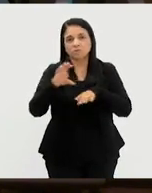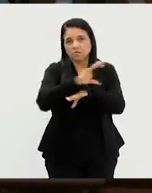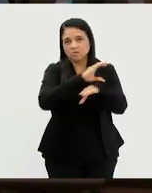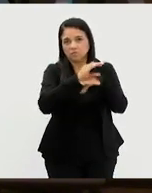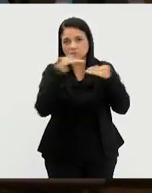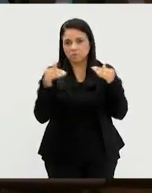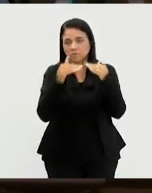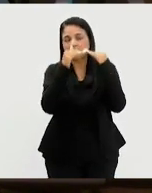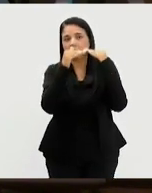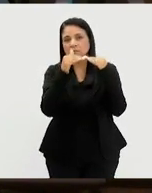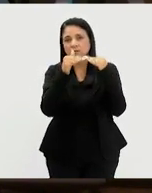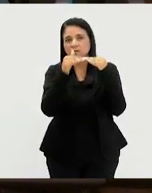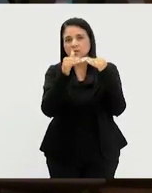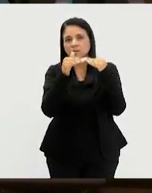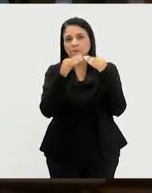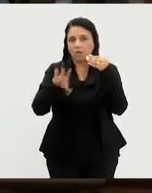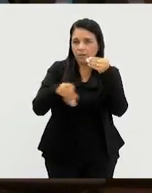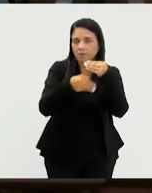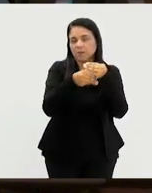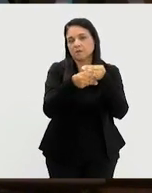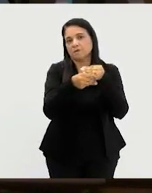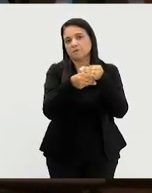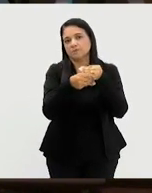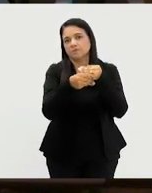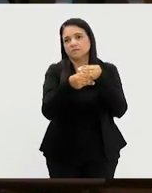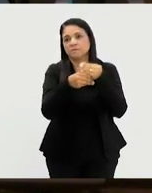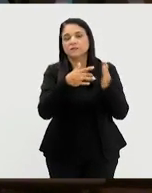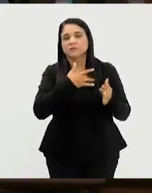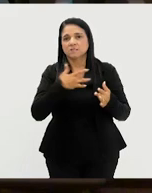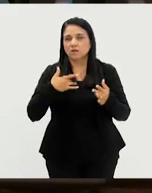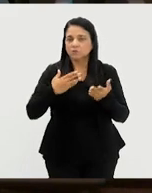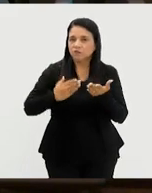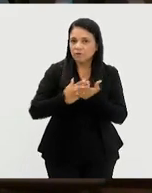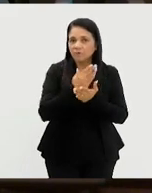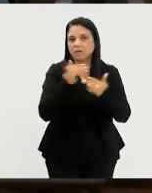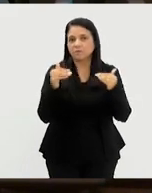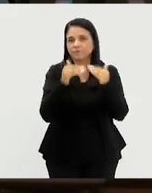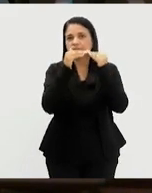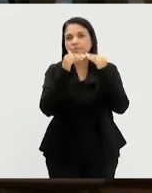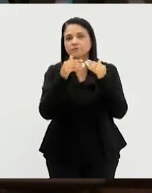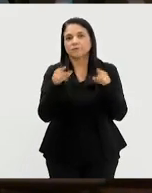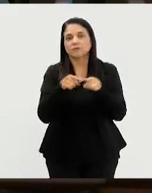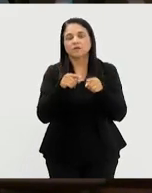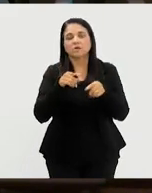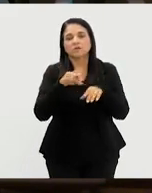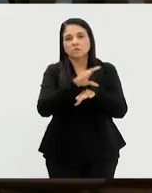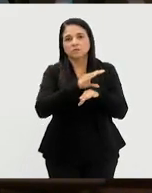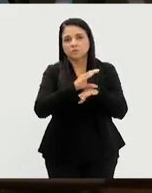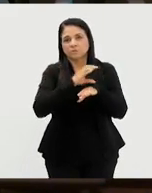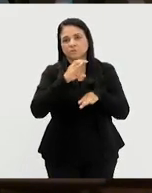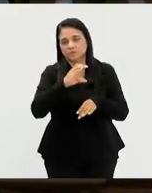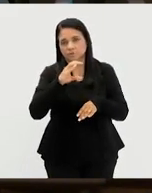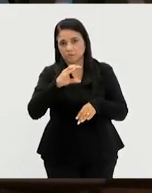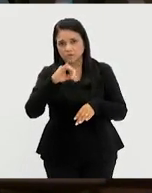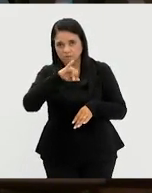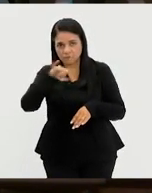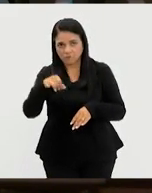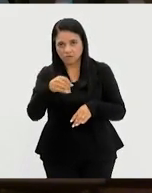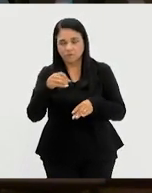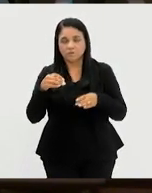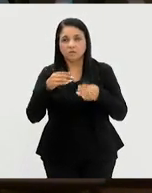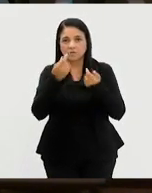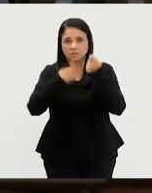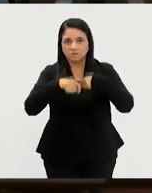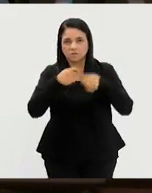constitucionalidade com emendas saúde favorável com emendas comissão de constituição e justiça e de orçamento